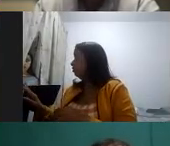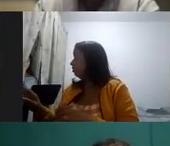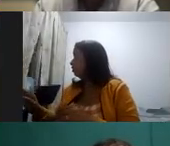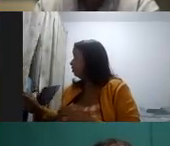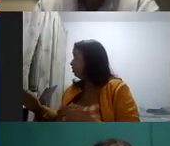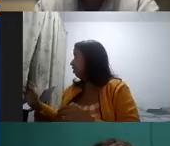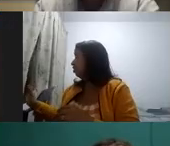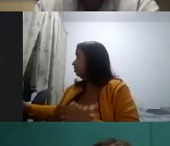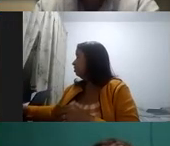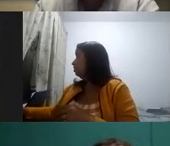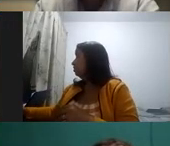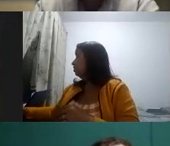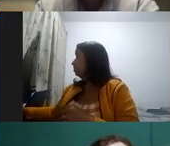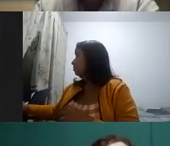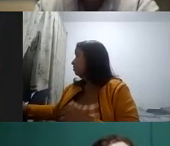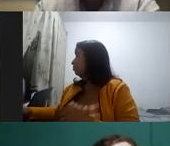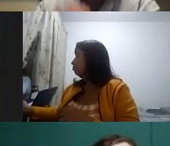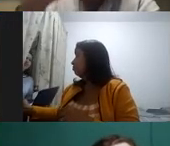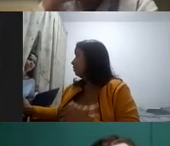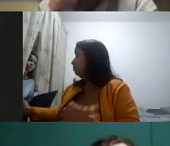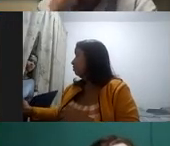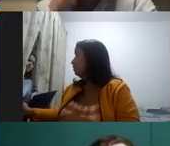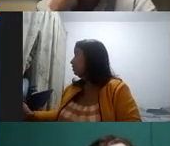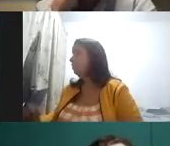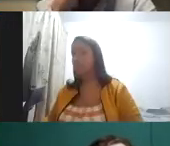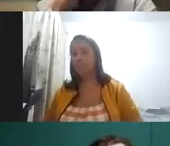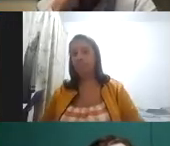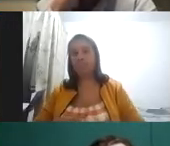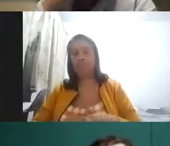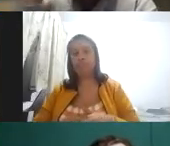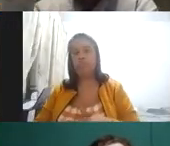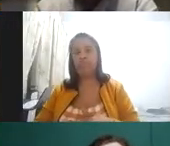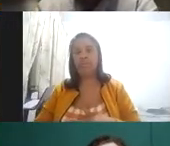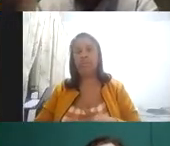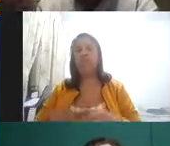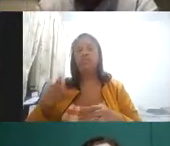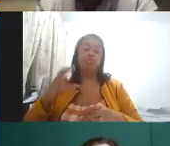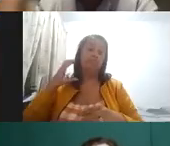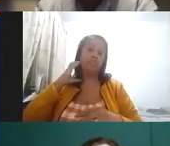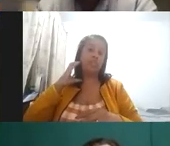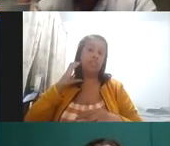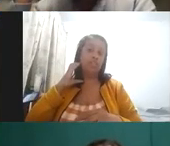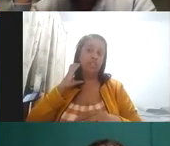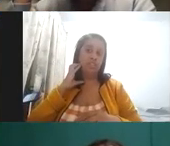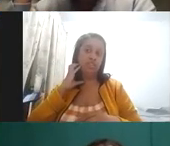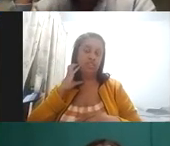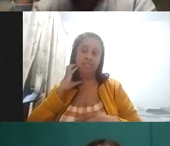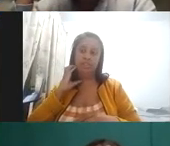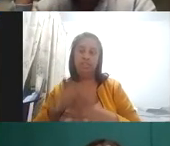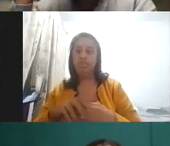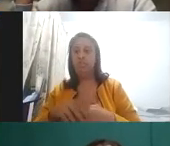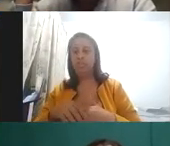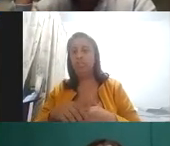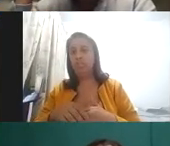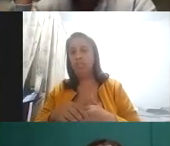das hérnias de disco, quando a gente tem hérnia de disco cervical, na maioria das vezes as vértebras que são envolvidas são